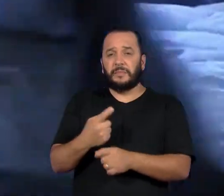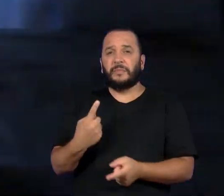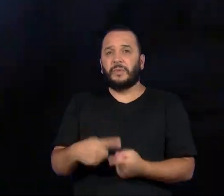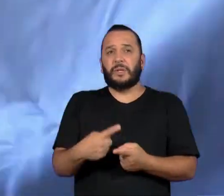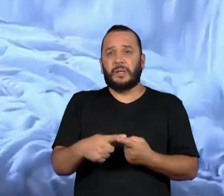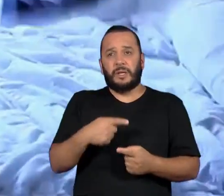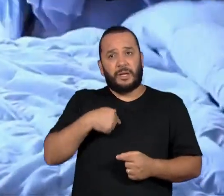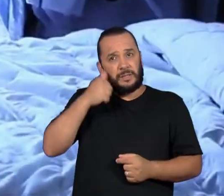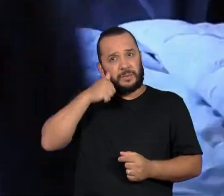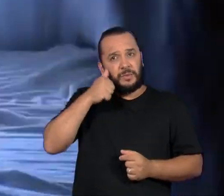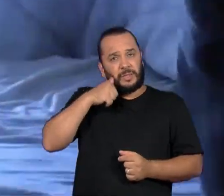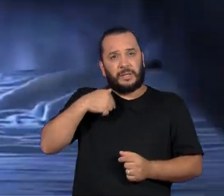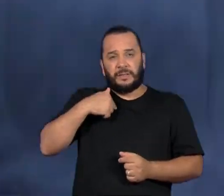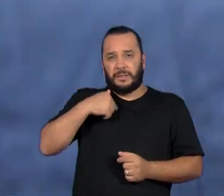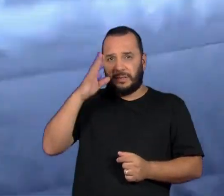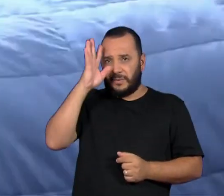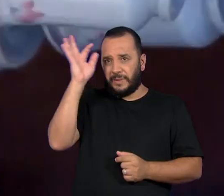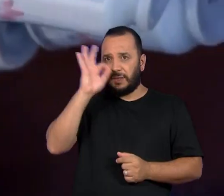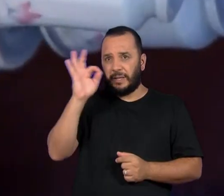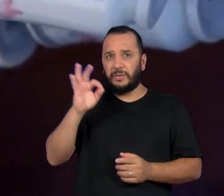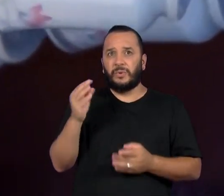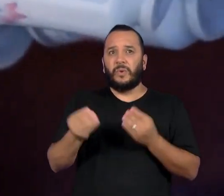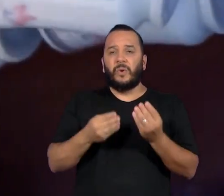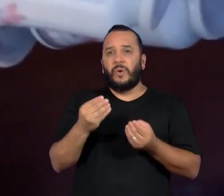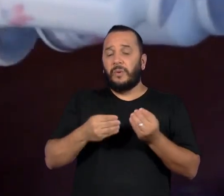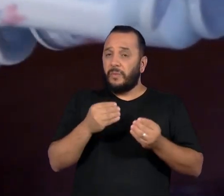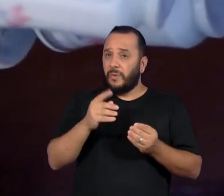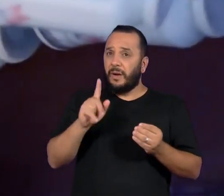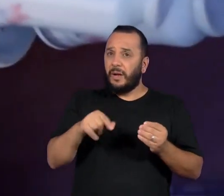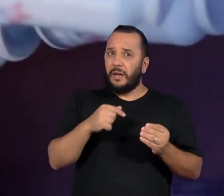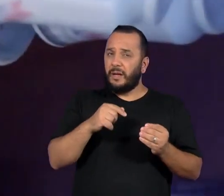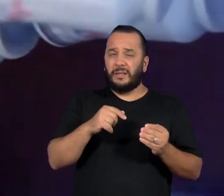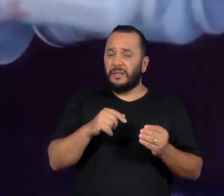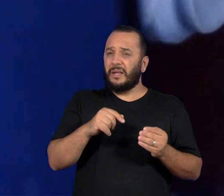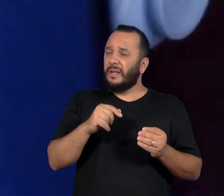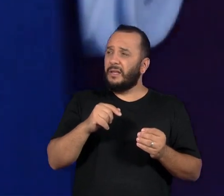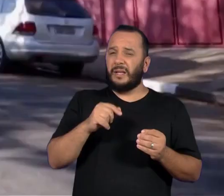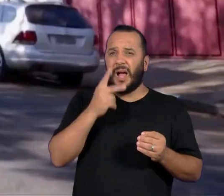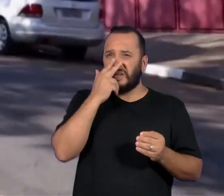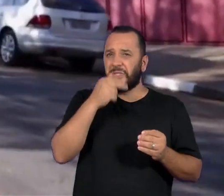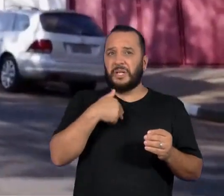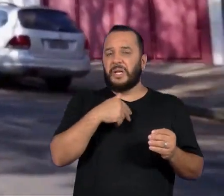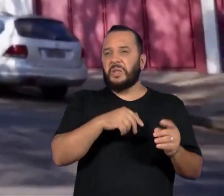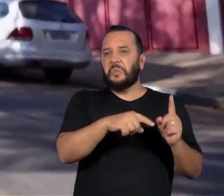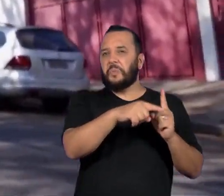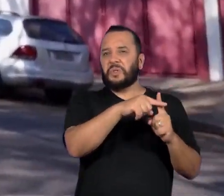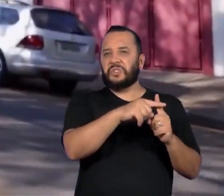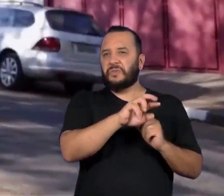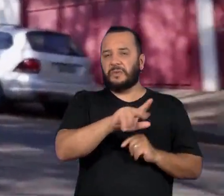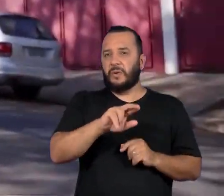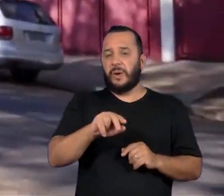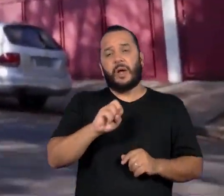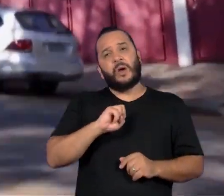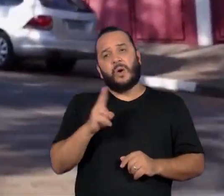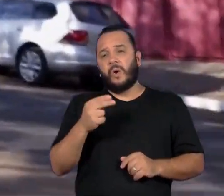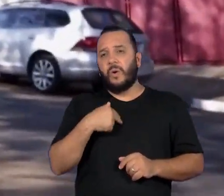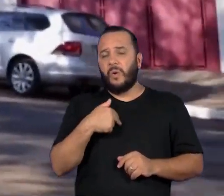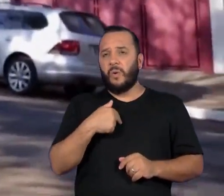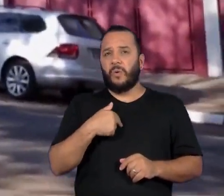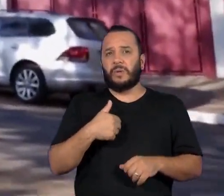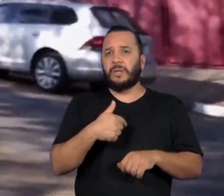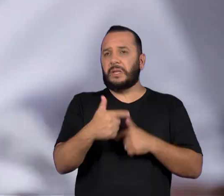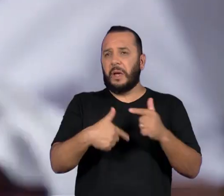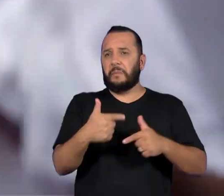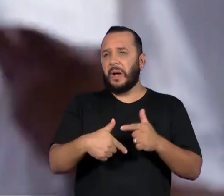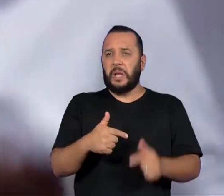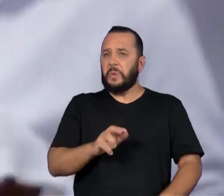não entendem como algo positivo essa profissão, às vezes não entendem nem como profissão mesmo, né? Minha mãe, ela é empregada doméstica até